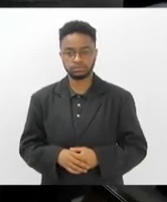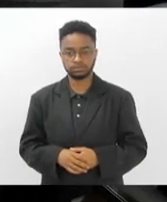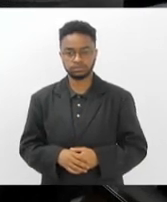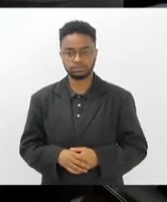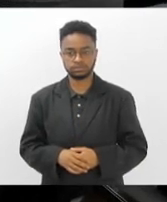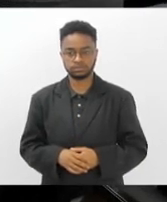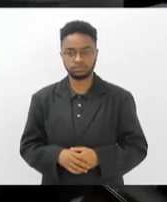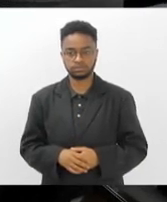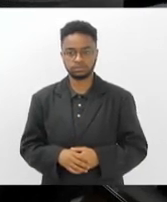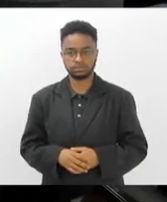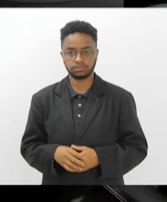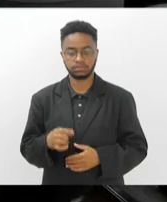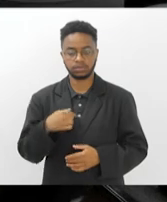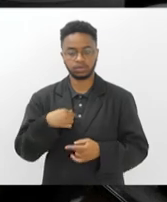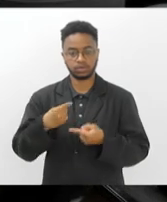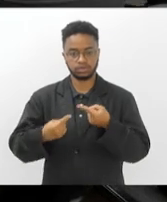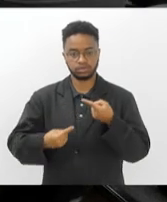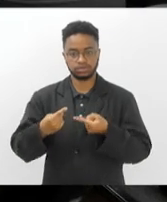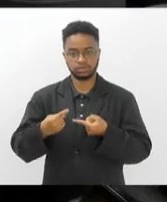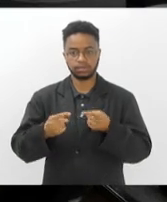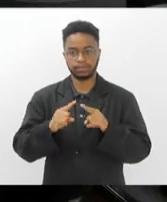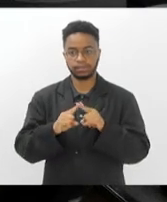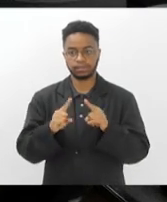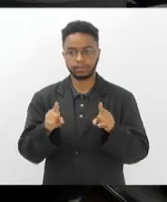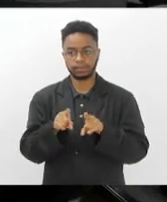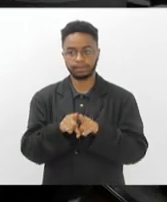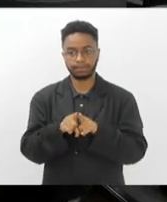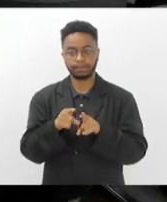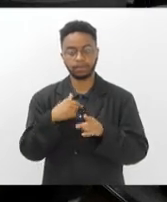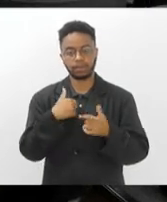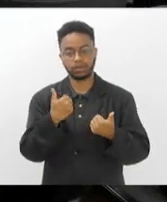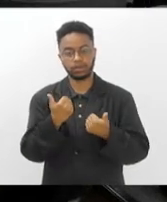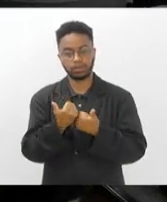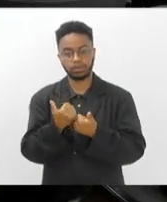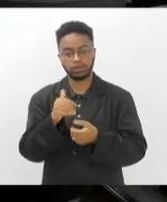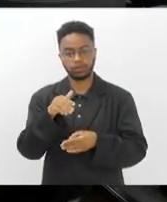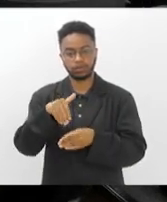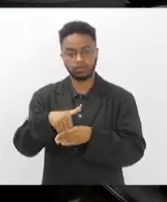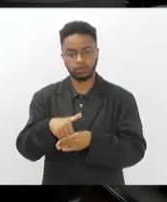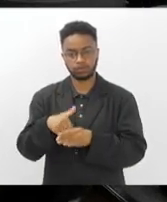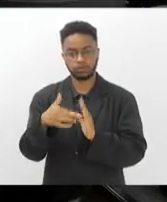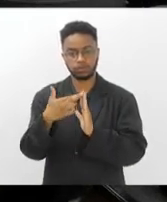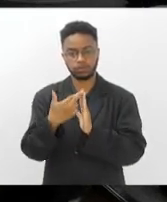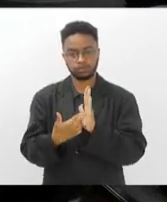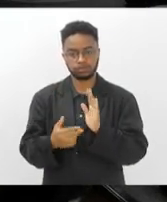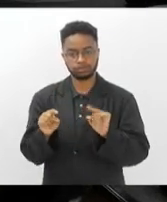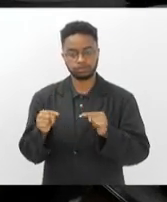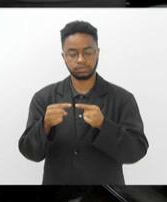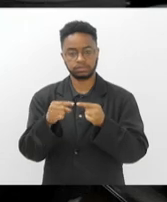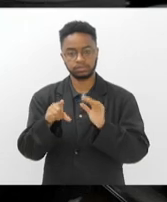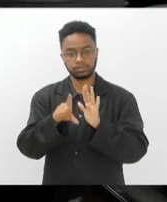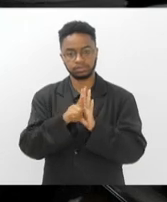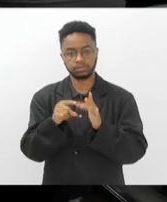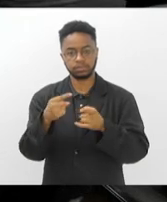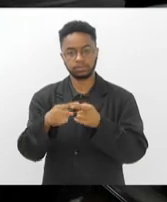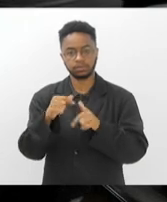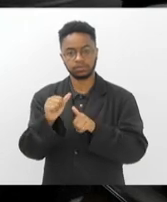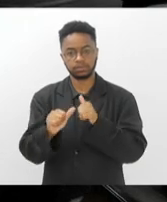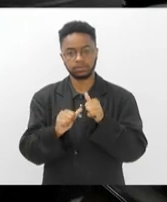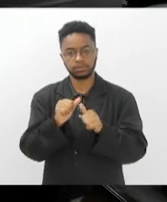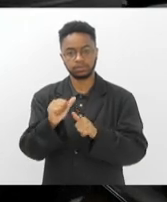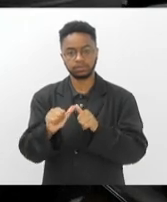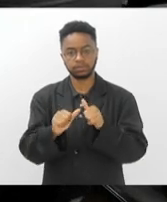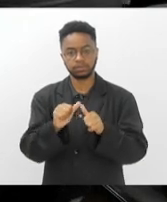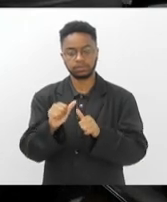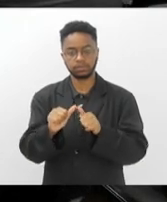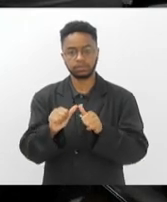Para discutir. Eu tinha discutido, mas ao mesmo tempo estou apoiando o voto do relator pela legalidade, porque a alteração é de